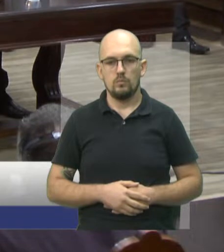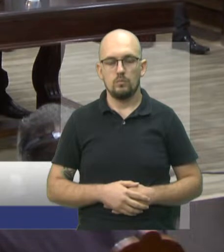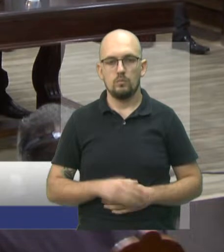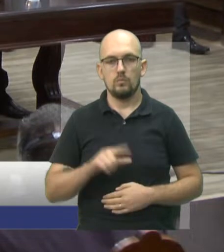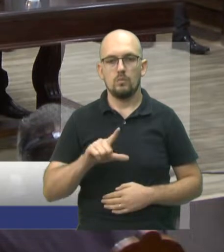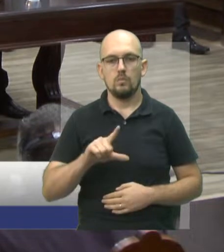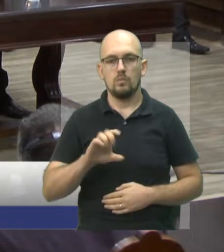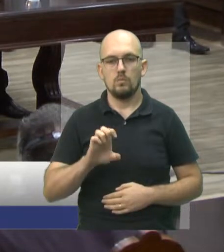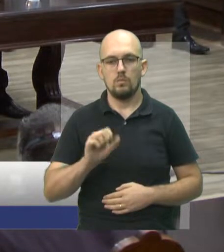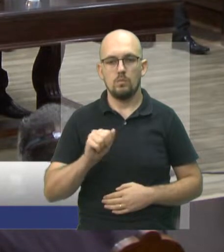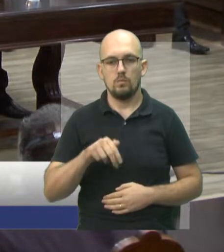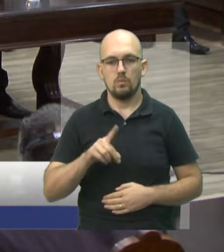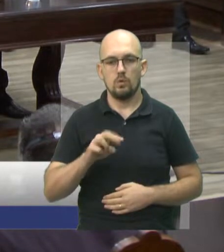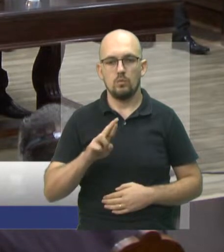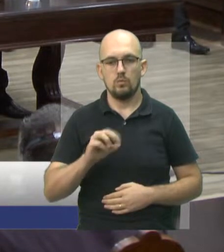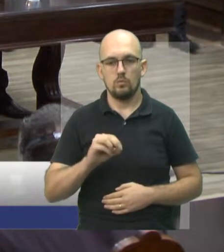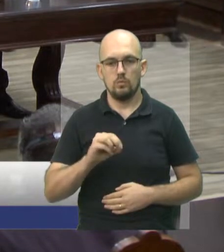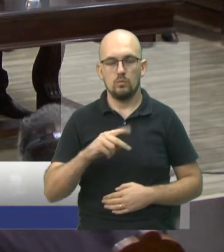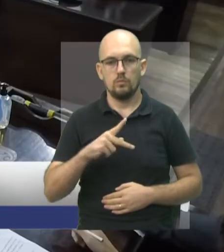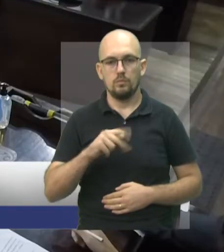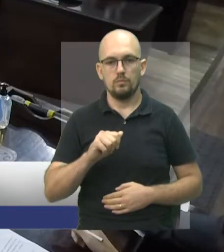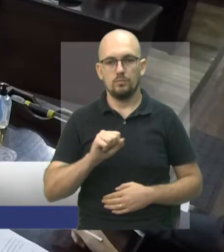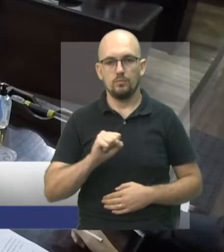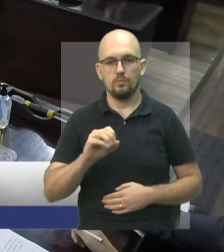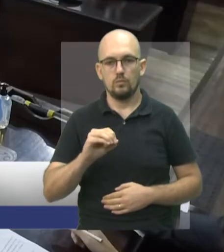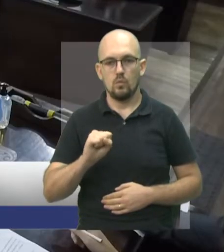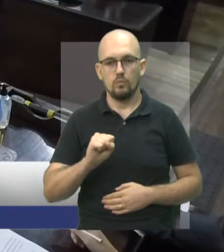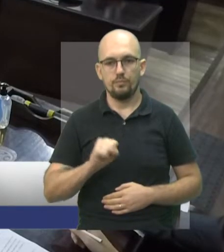Leandro Aparecido Passos.